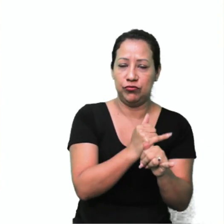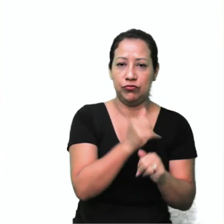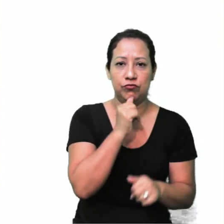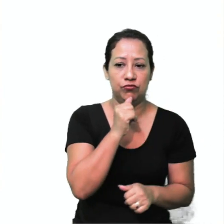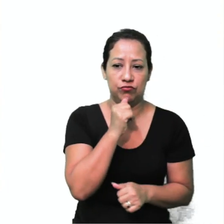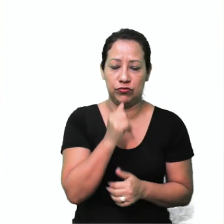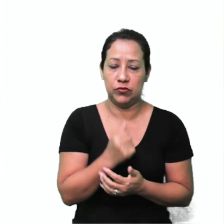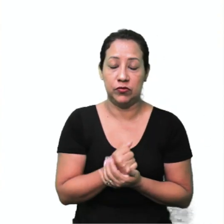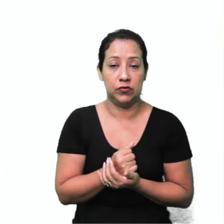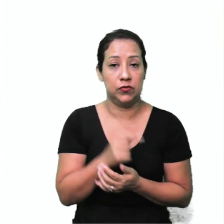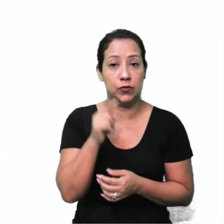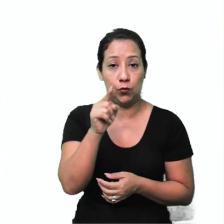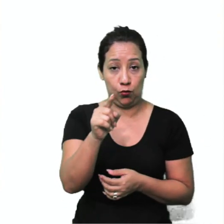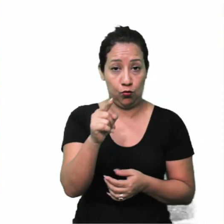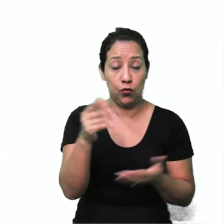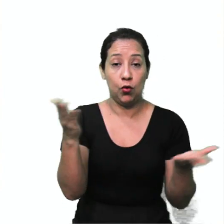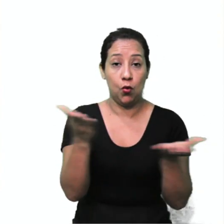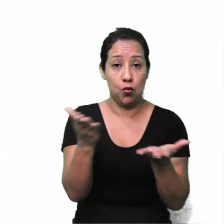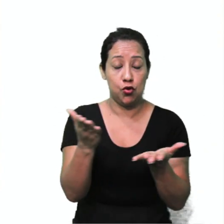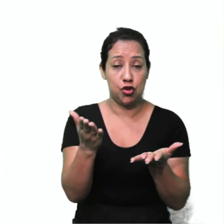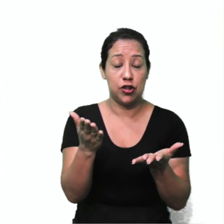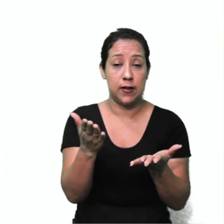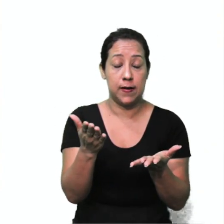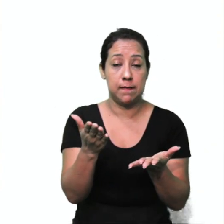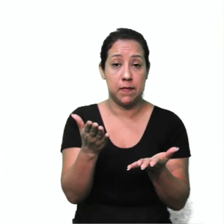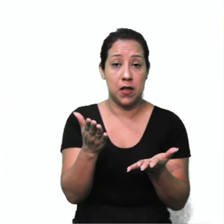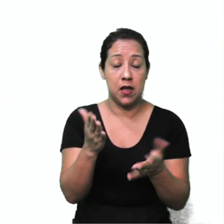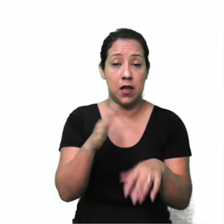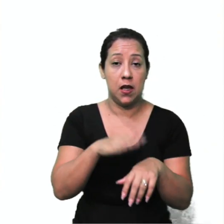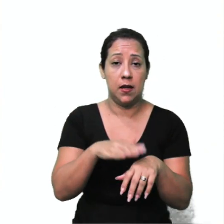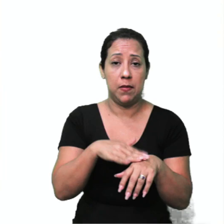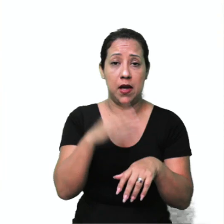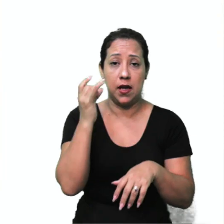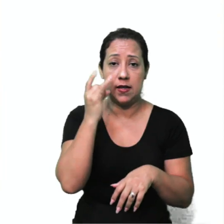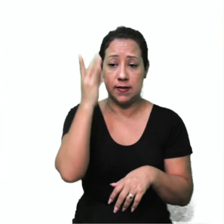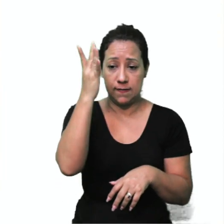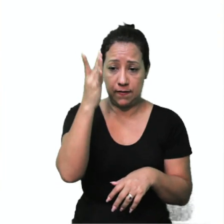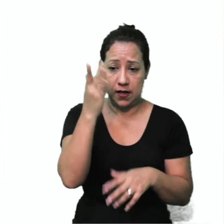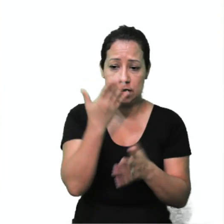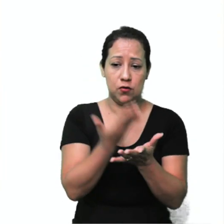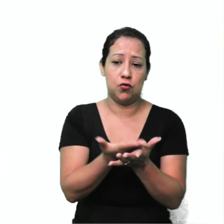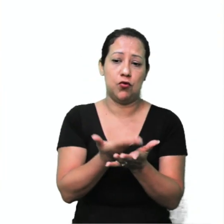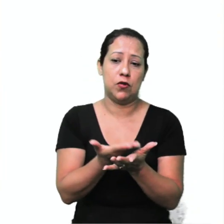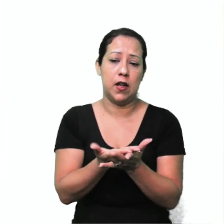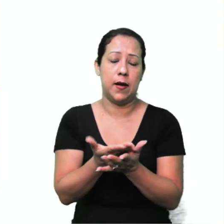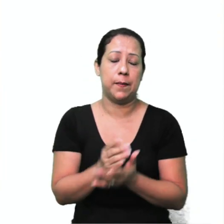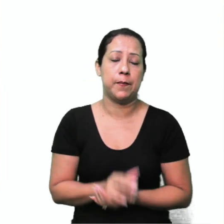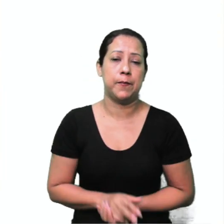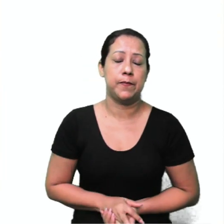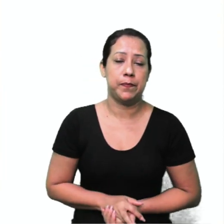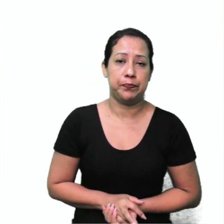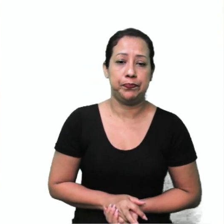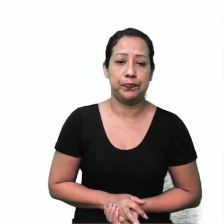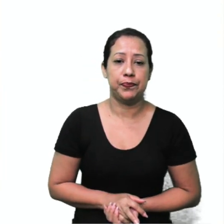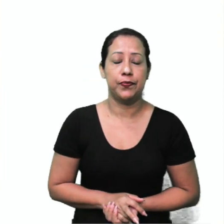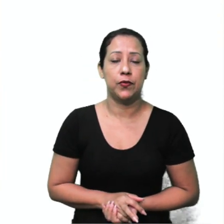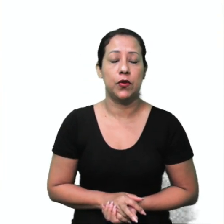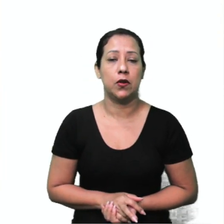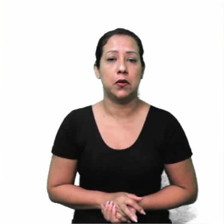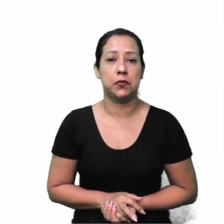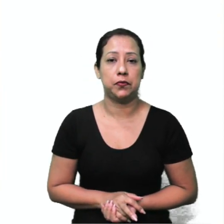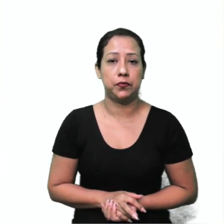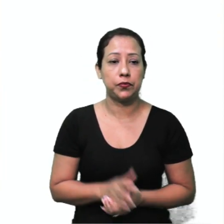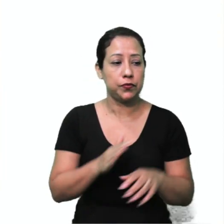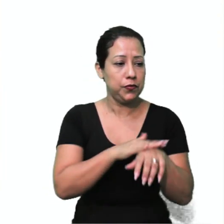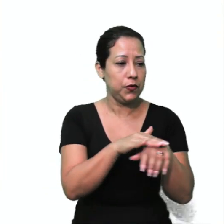hoje. Busca lá essas informações, busca imagem, debate com o colega. Não fica só nessas